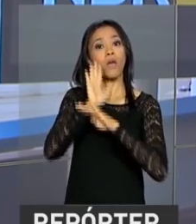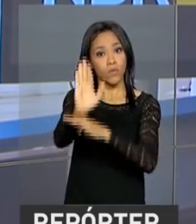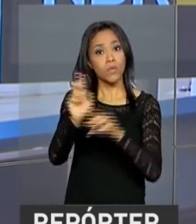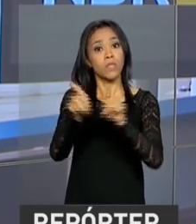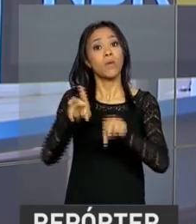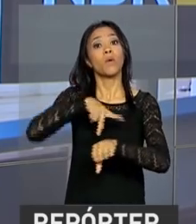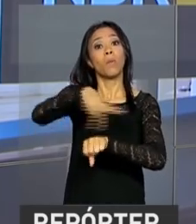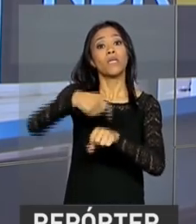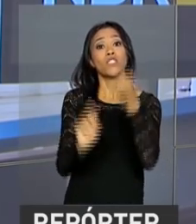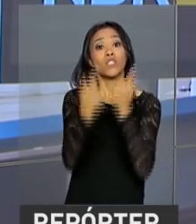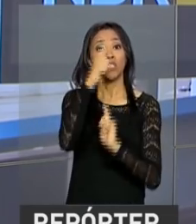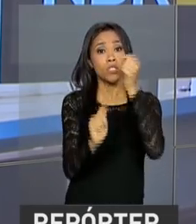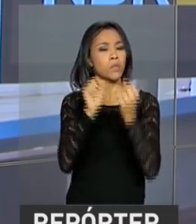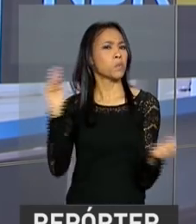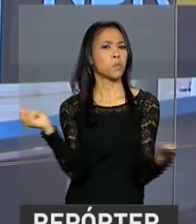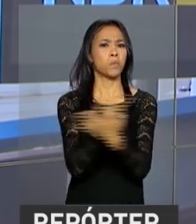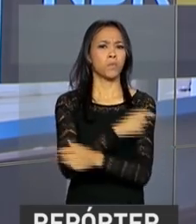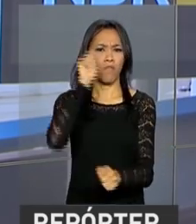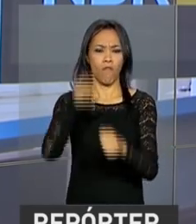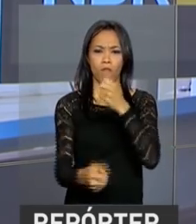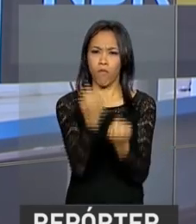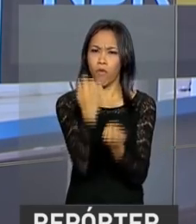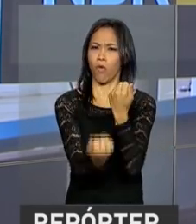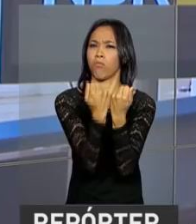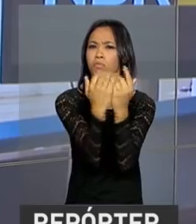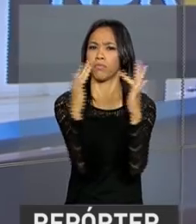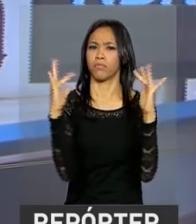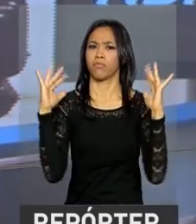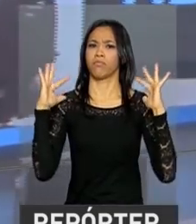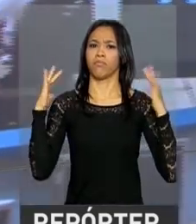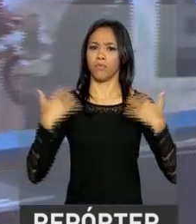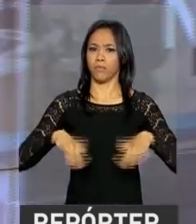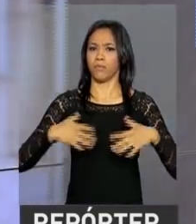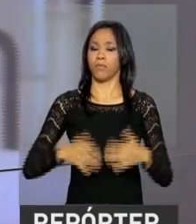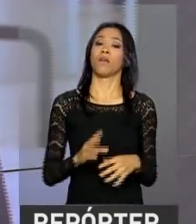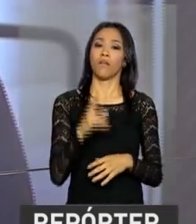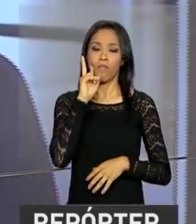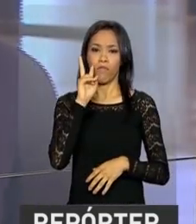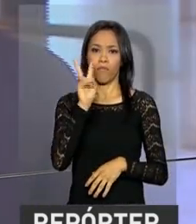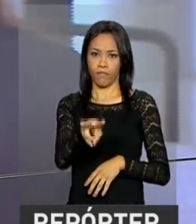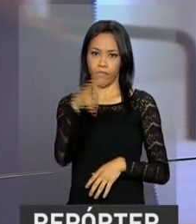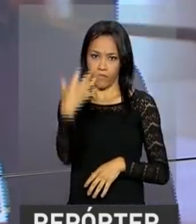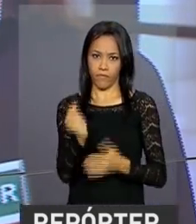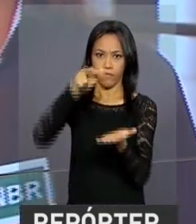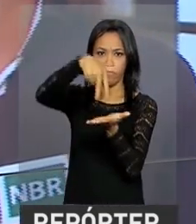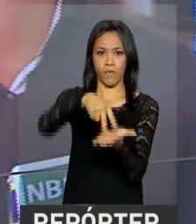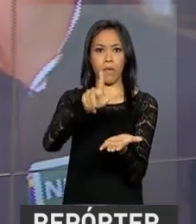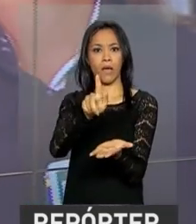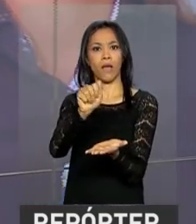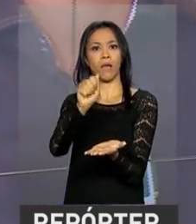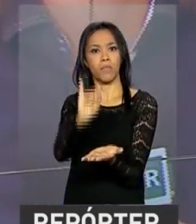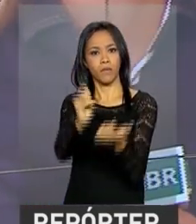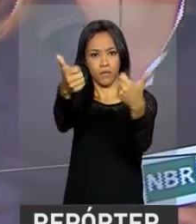combater um dos piores incêndios já registrados no país. Vamos conversar com a repórter Gabriela Noronha, lá no Palácio Planalto, que tem as informações para a